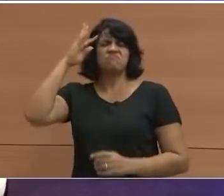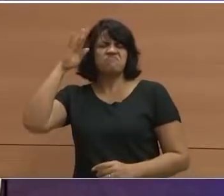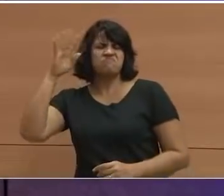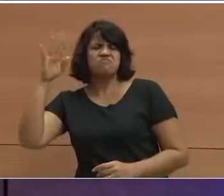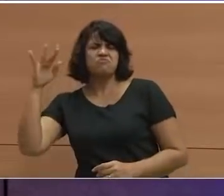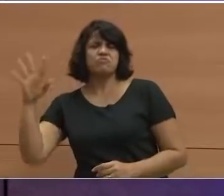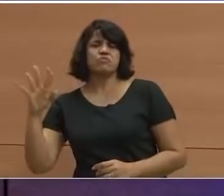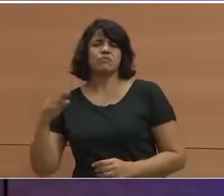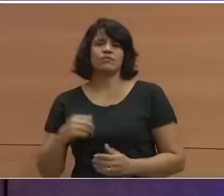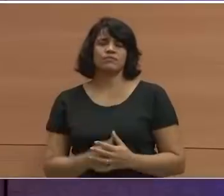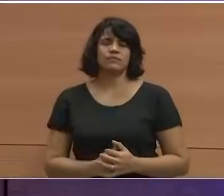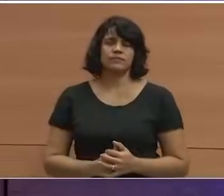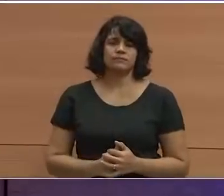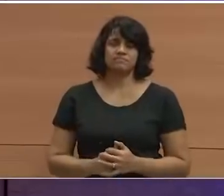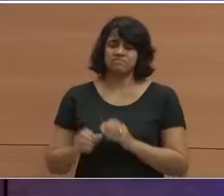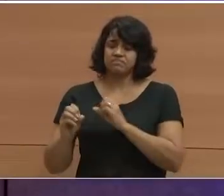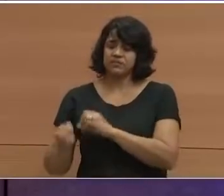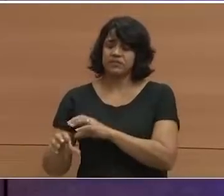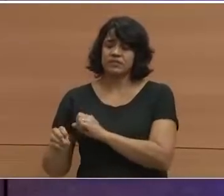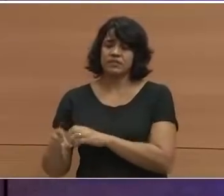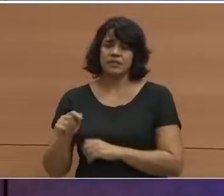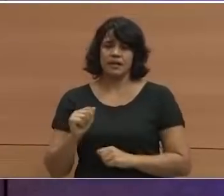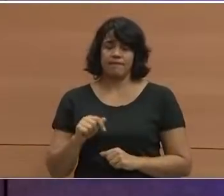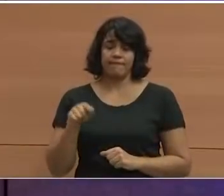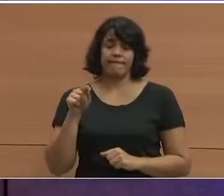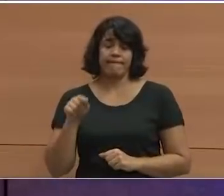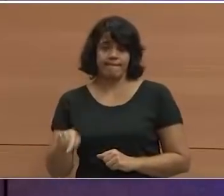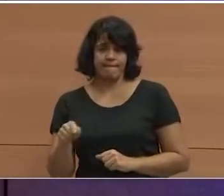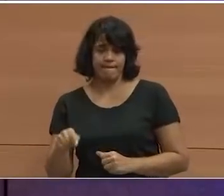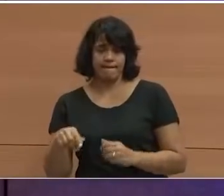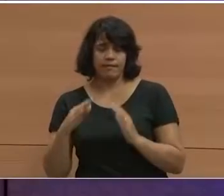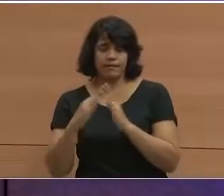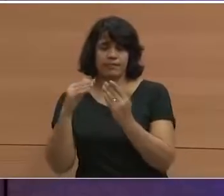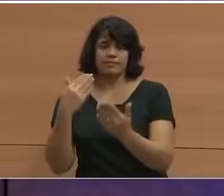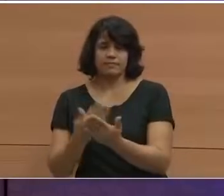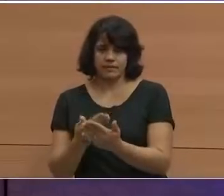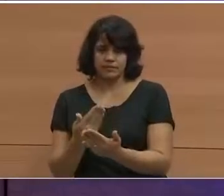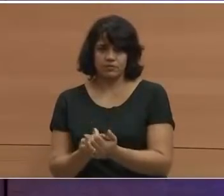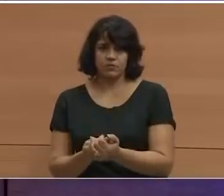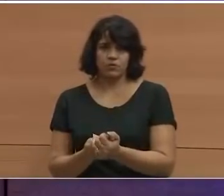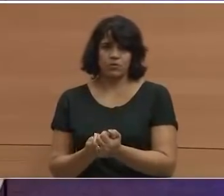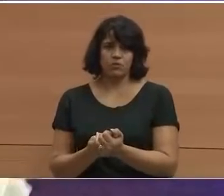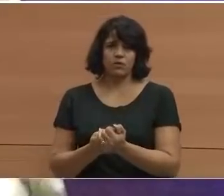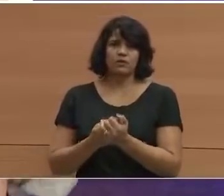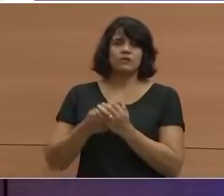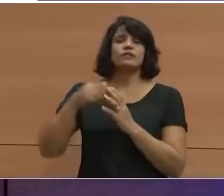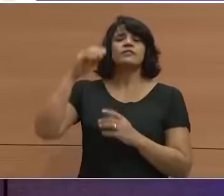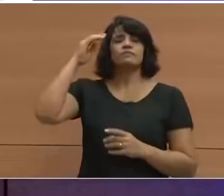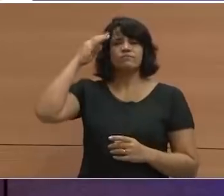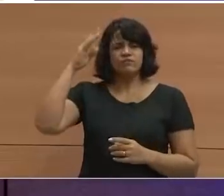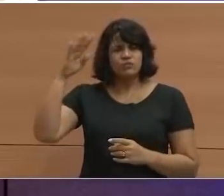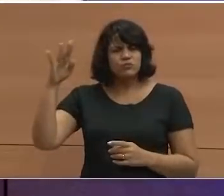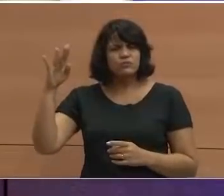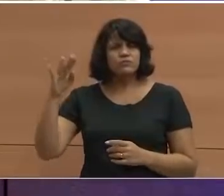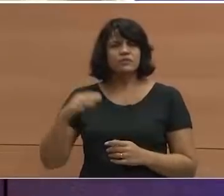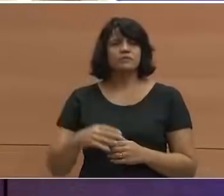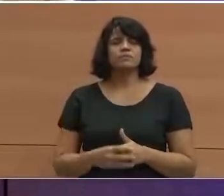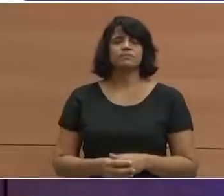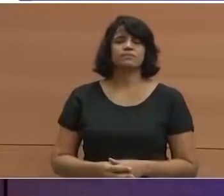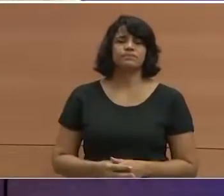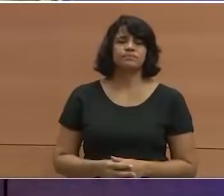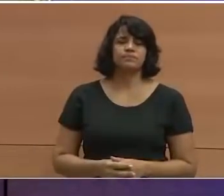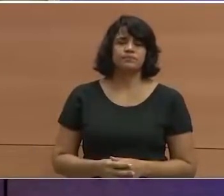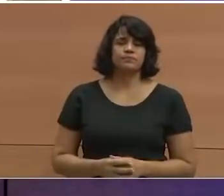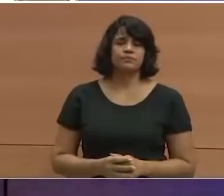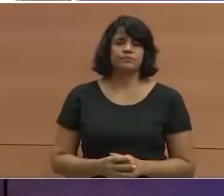ali se ensinava a sua linha de pensamento filosófico. Então, só que